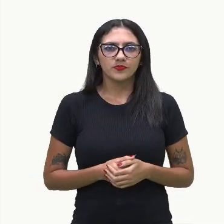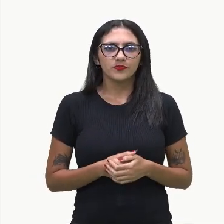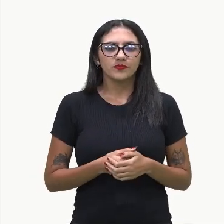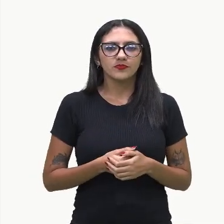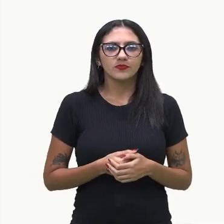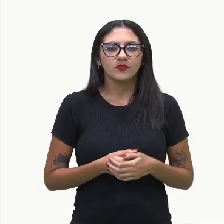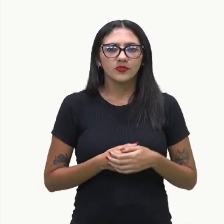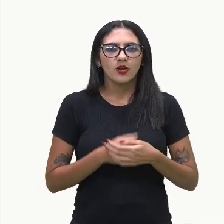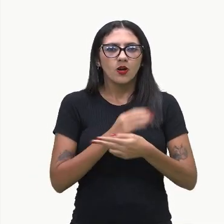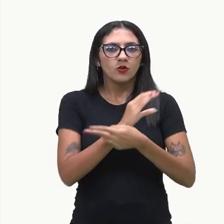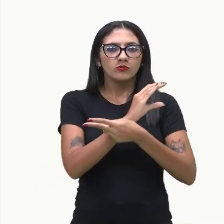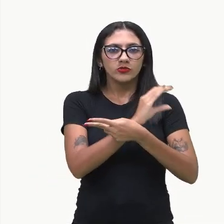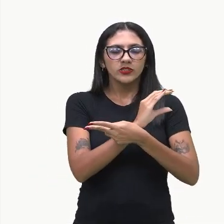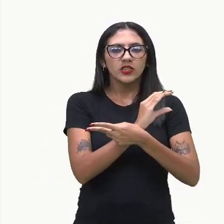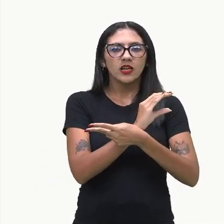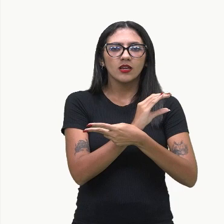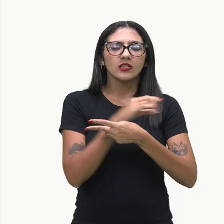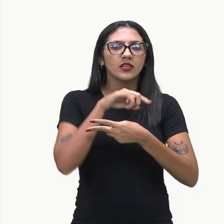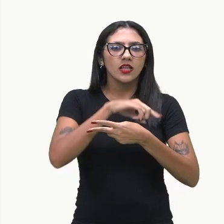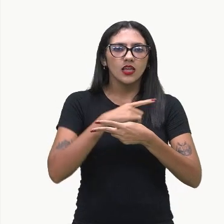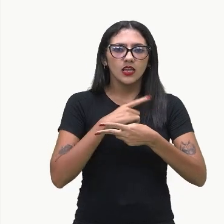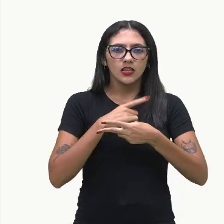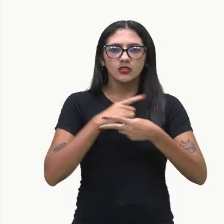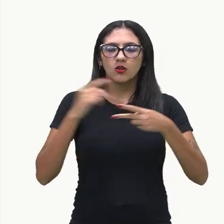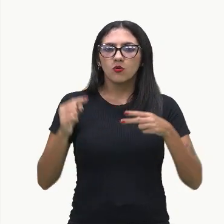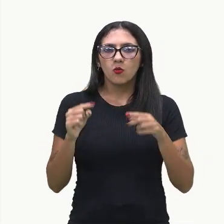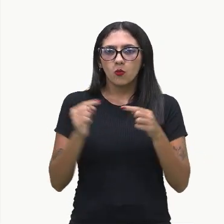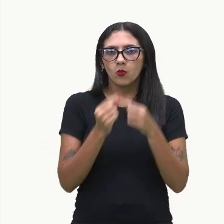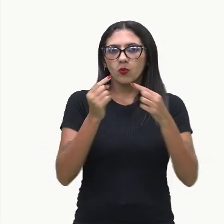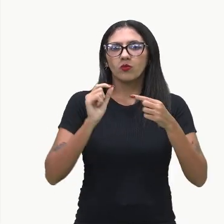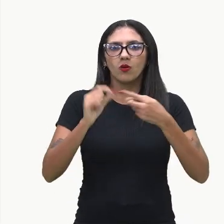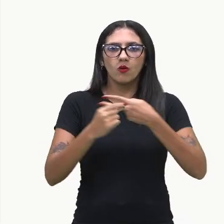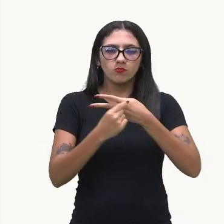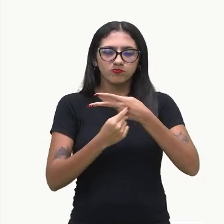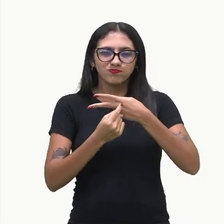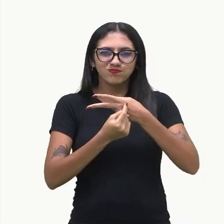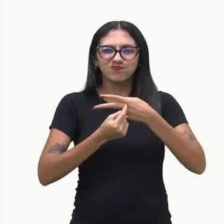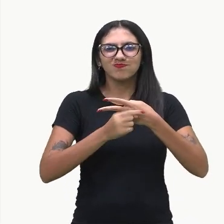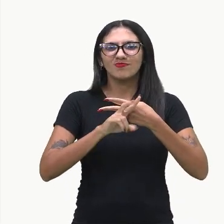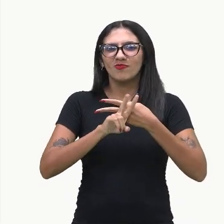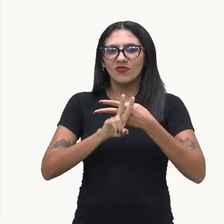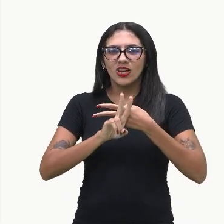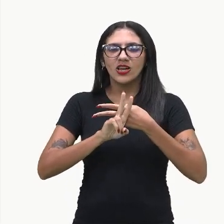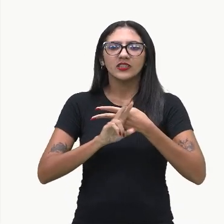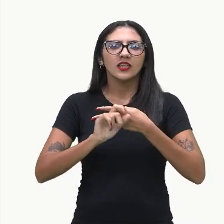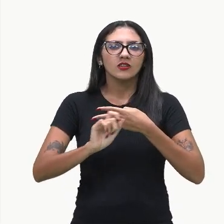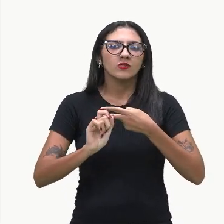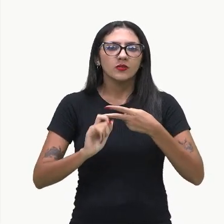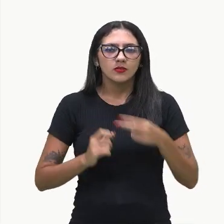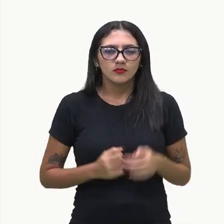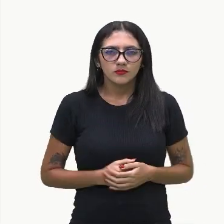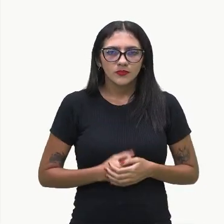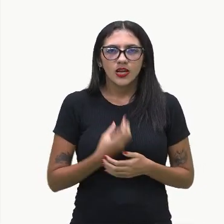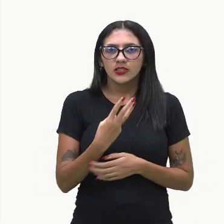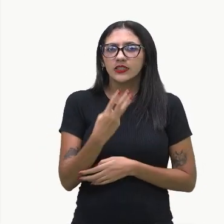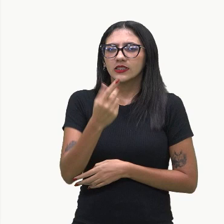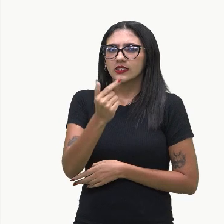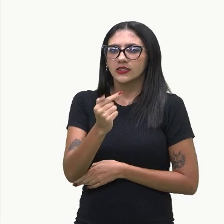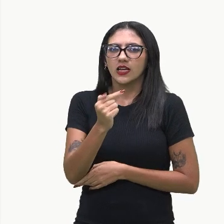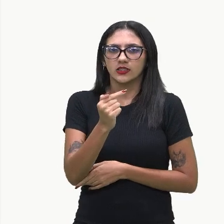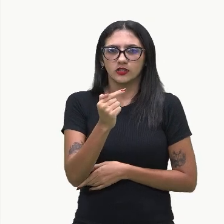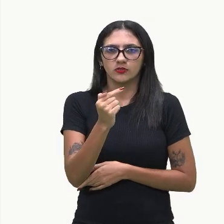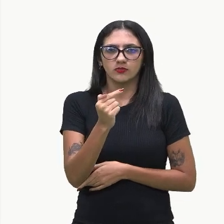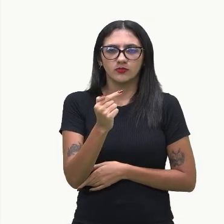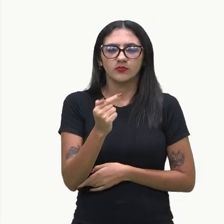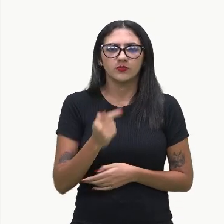C, ele divide ali o vértice dele com qual ângulo? Com o ângulo de 37 graus,